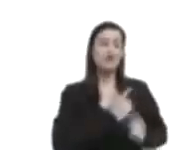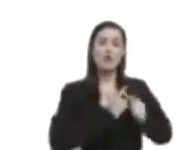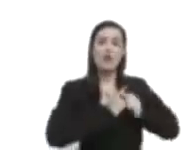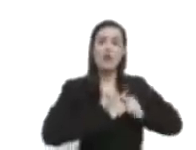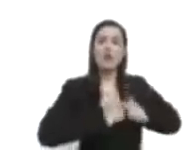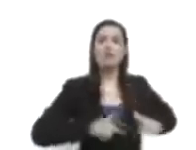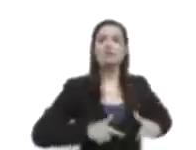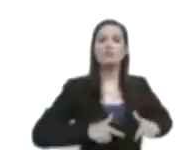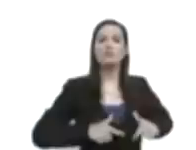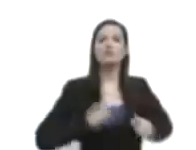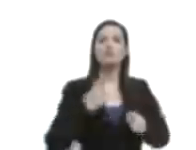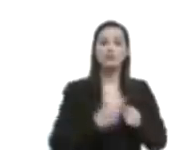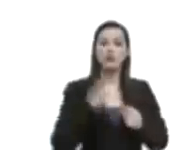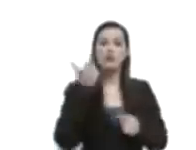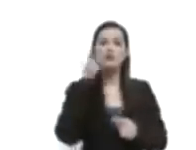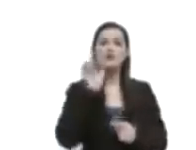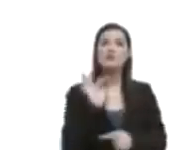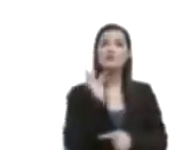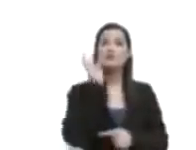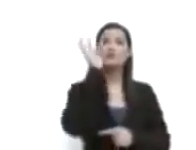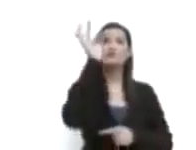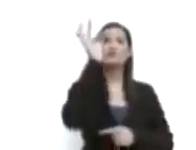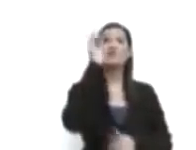eles verão a Deus.